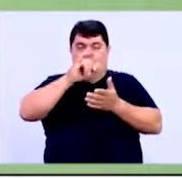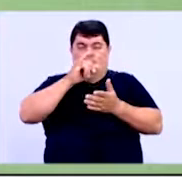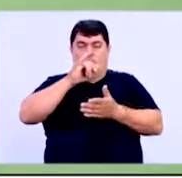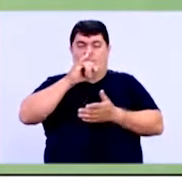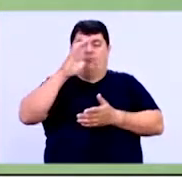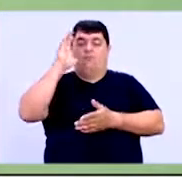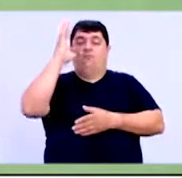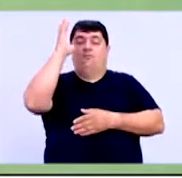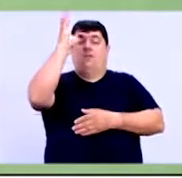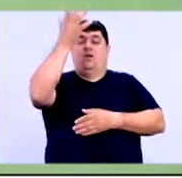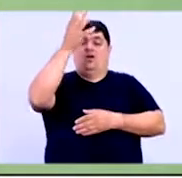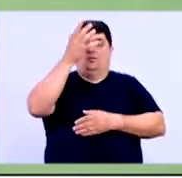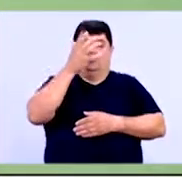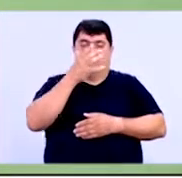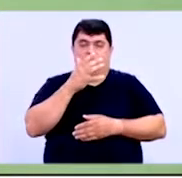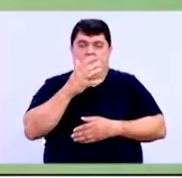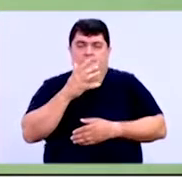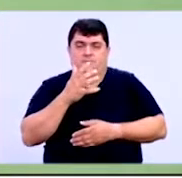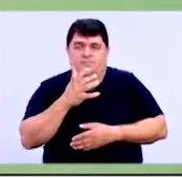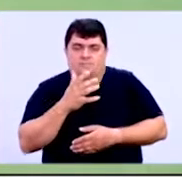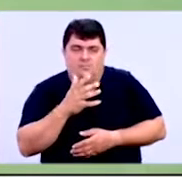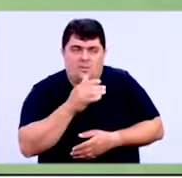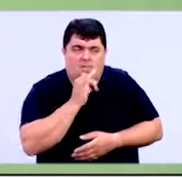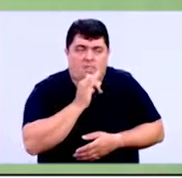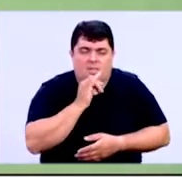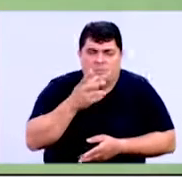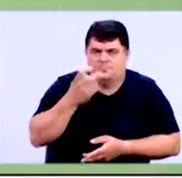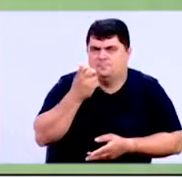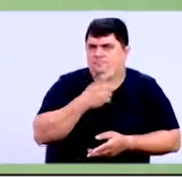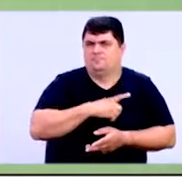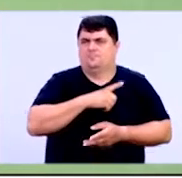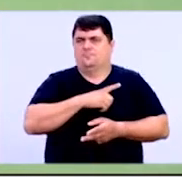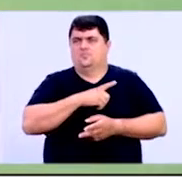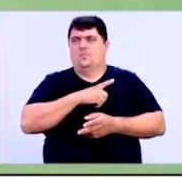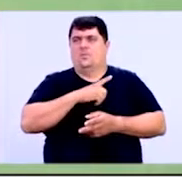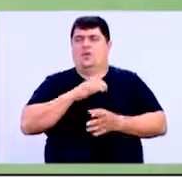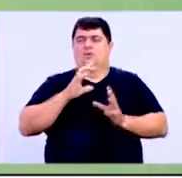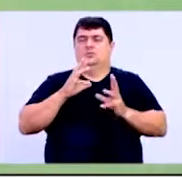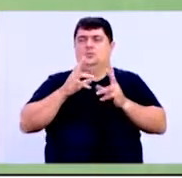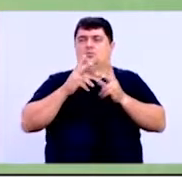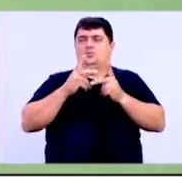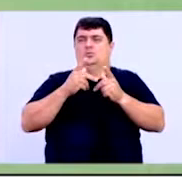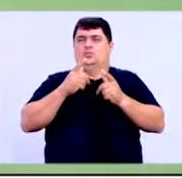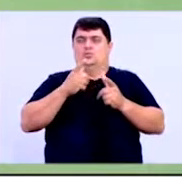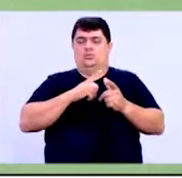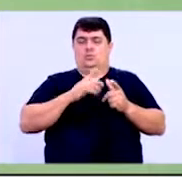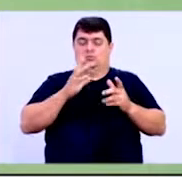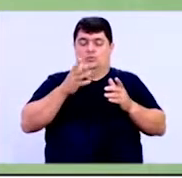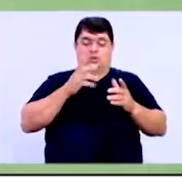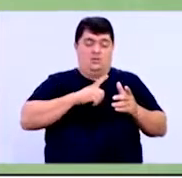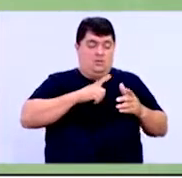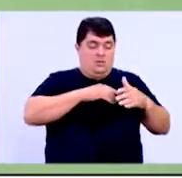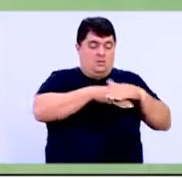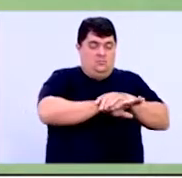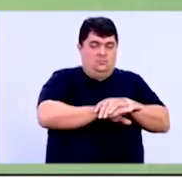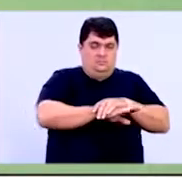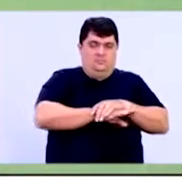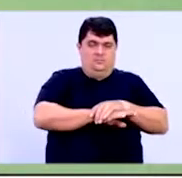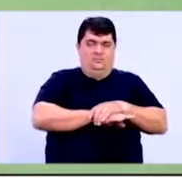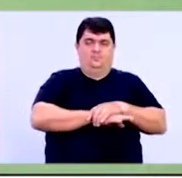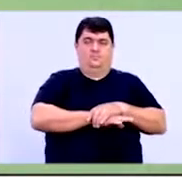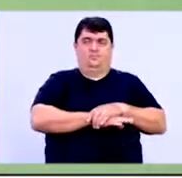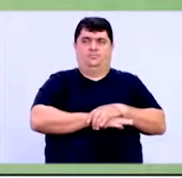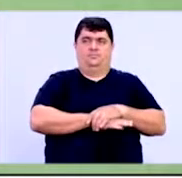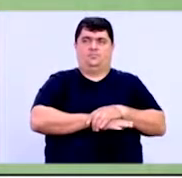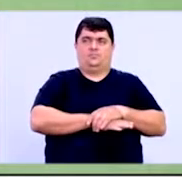entradas no caixa está associado somente aos recursos que já estão disponíveis. Já